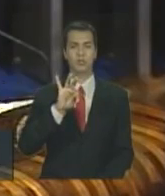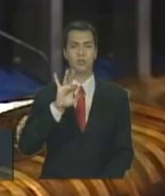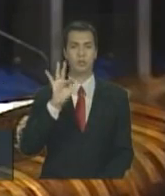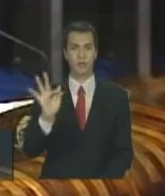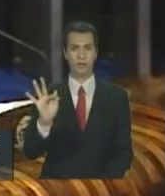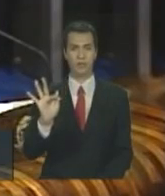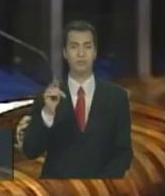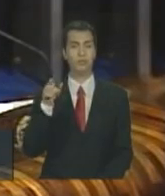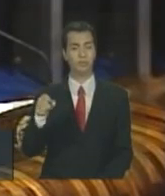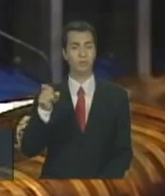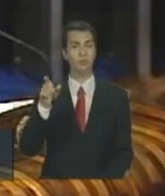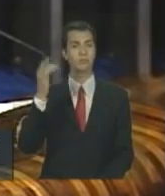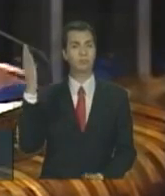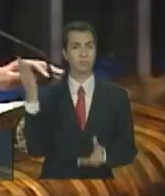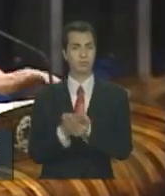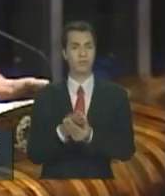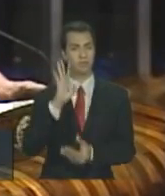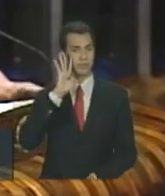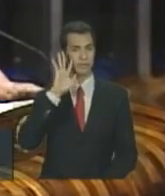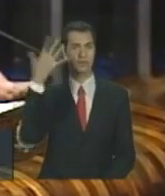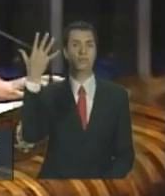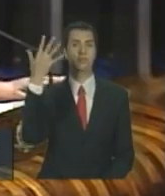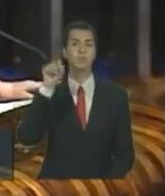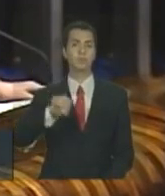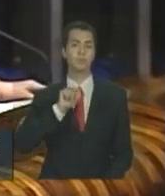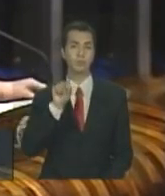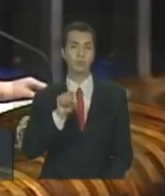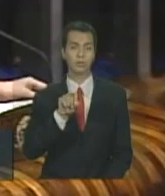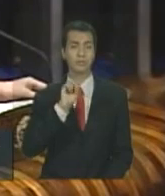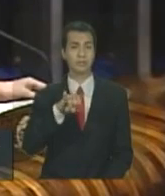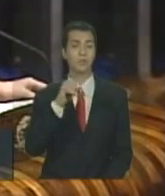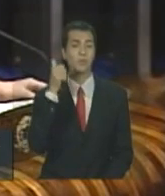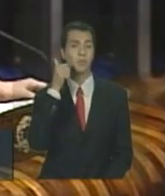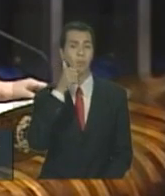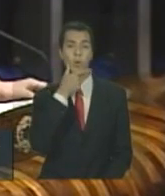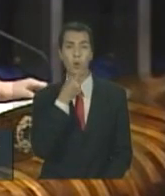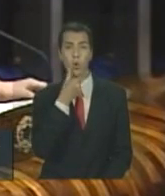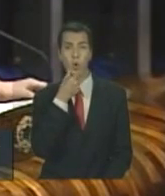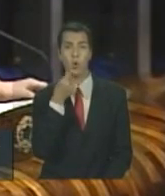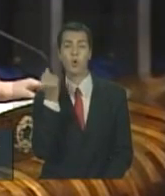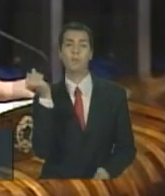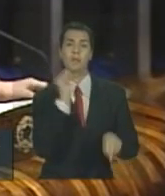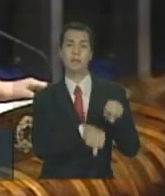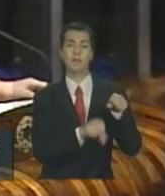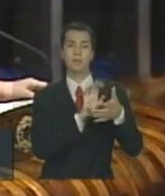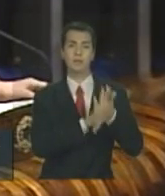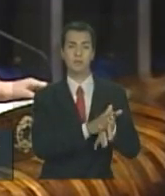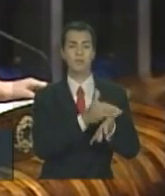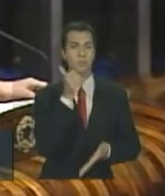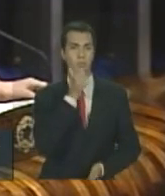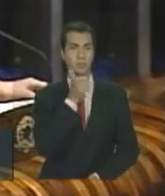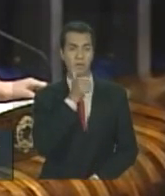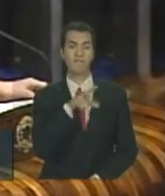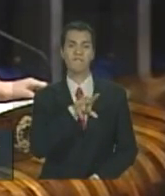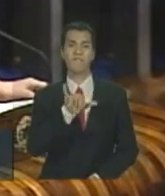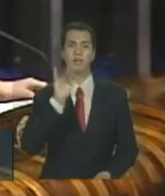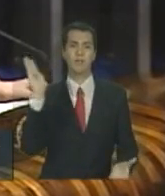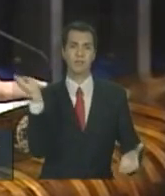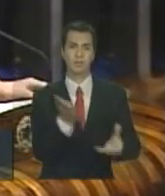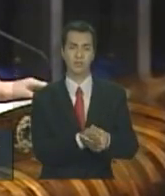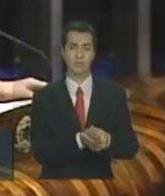histórica decisão de estabelecer que o homem que agredir uma mulher será processado mesmo que,